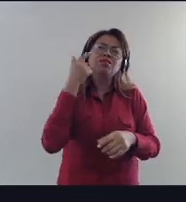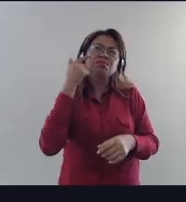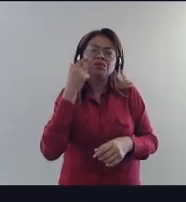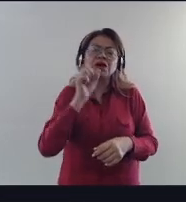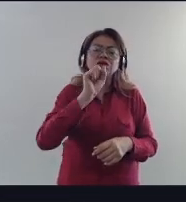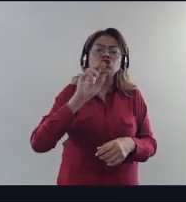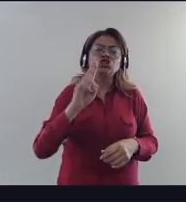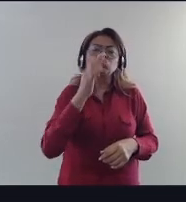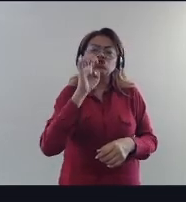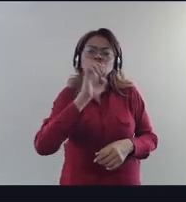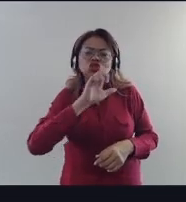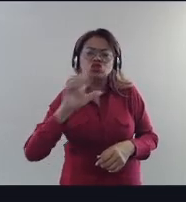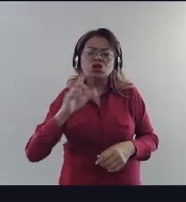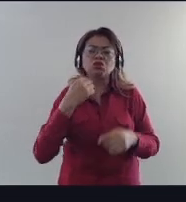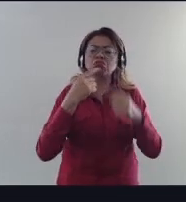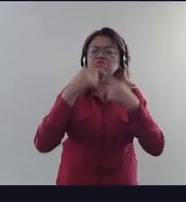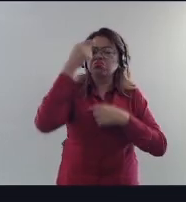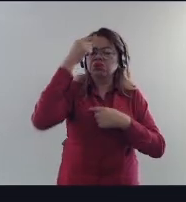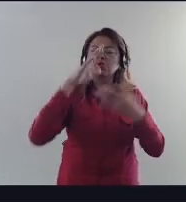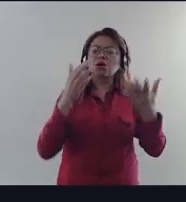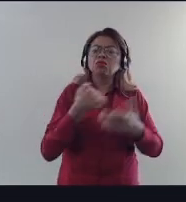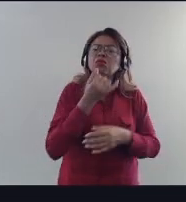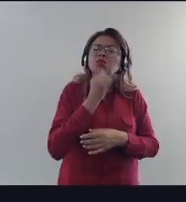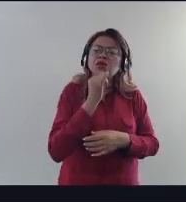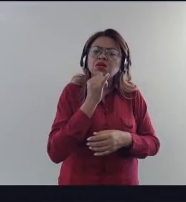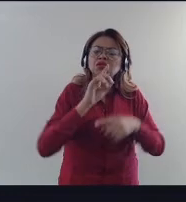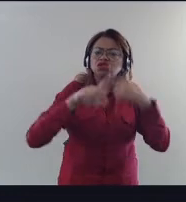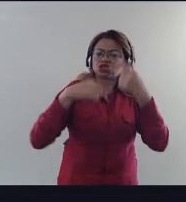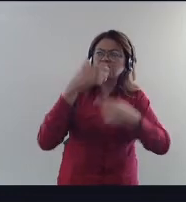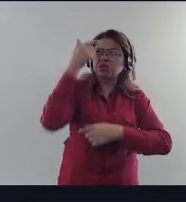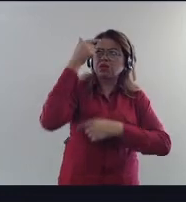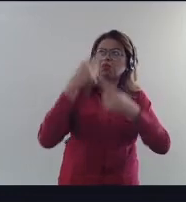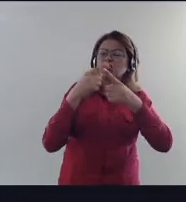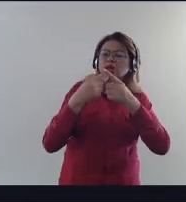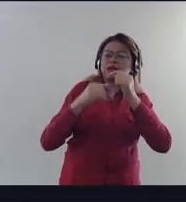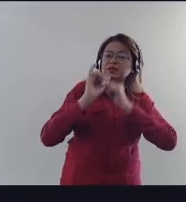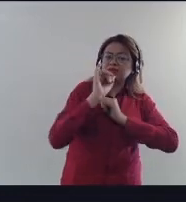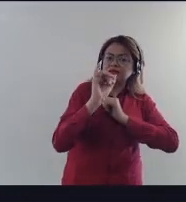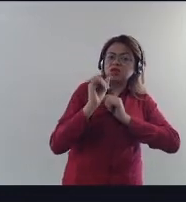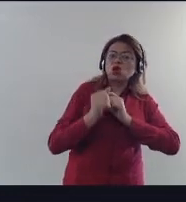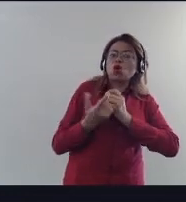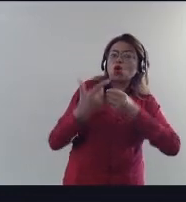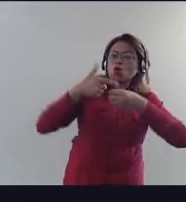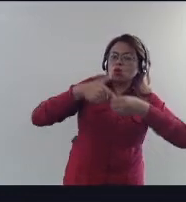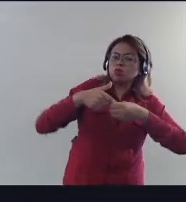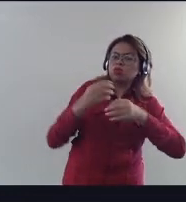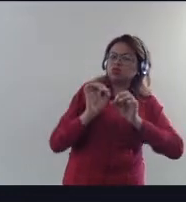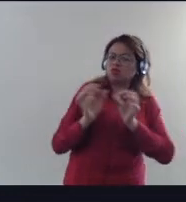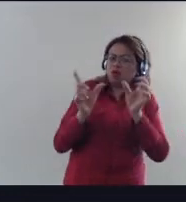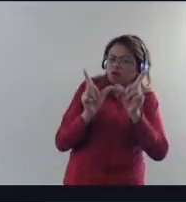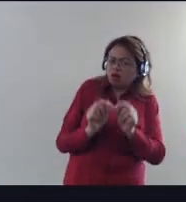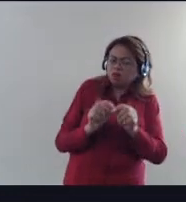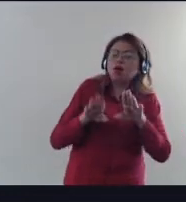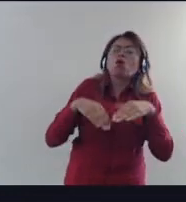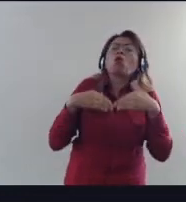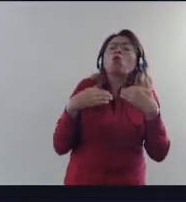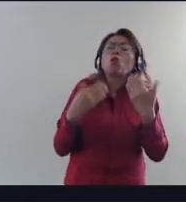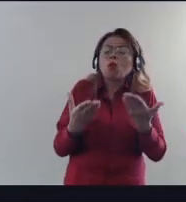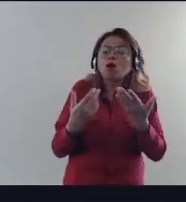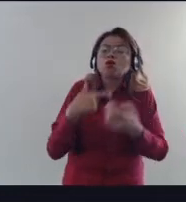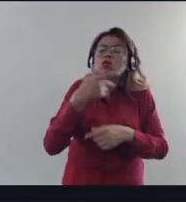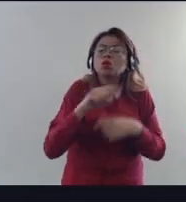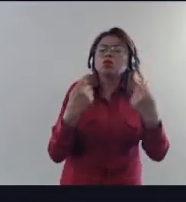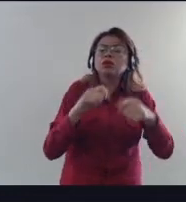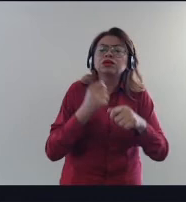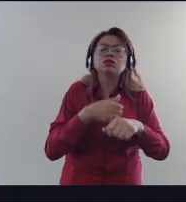combustível fóssil, que é o meu principal produto, vai acabar, eu preciso começar a investir em outros produtos que vão ser o